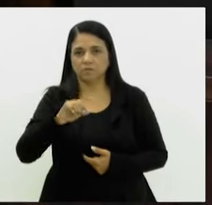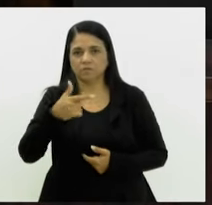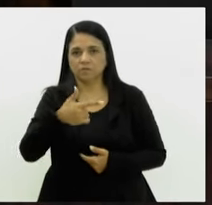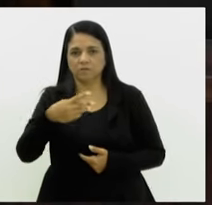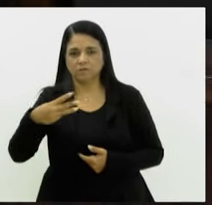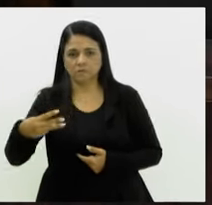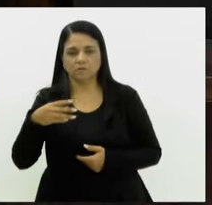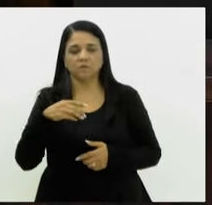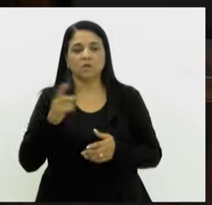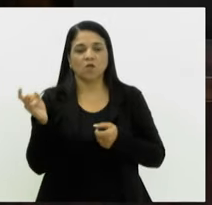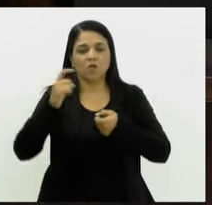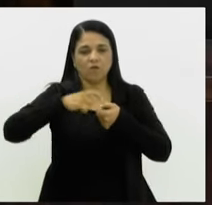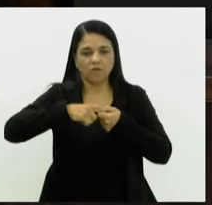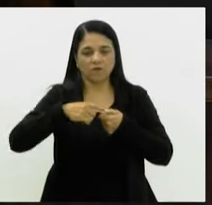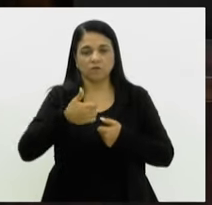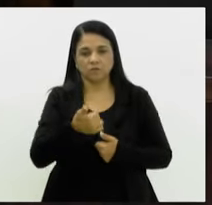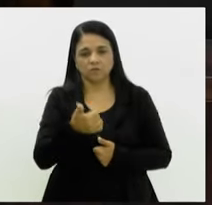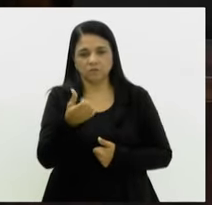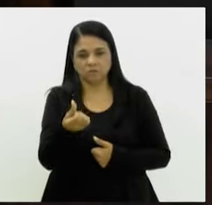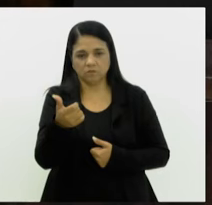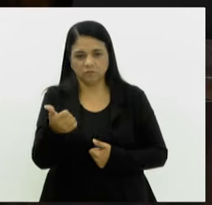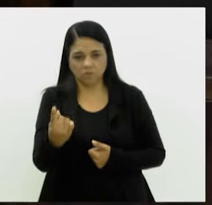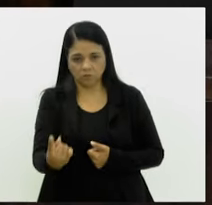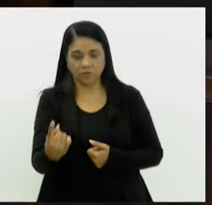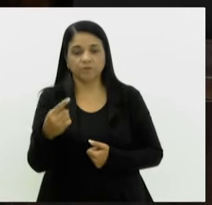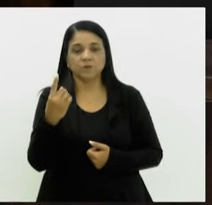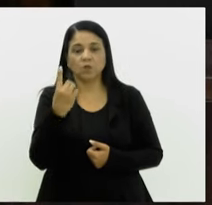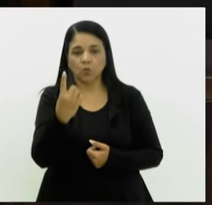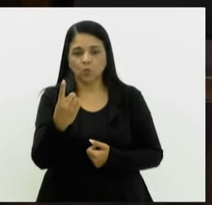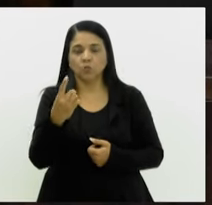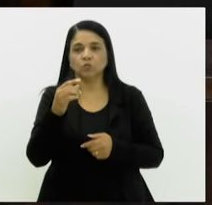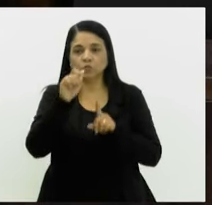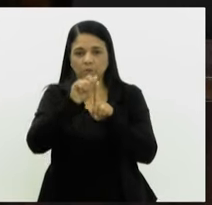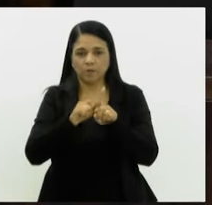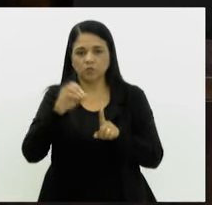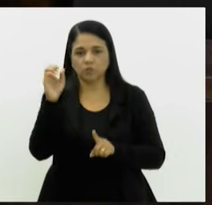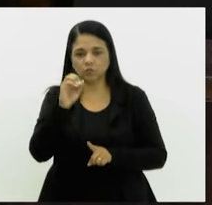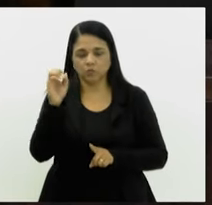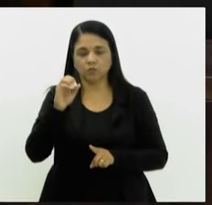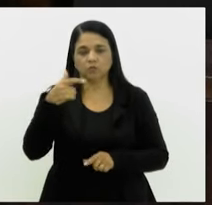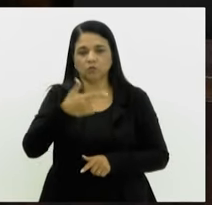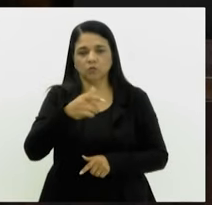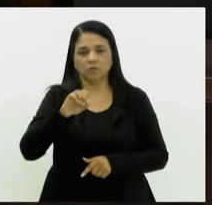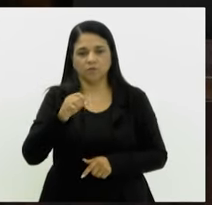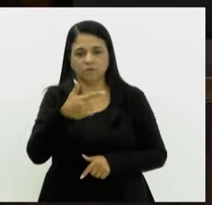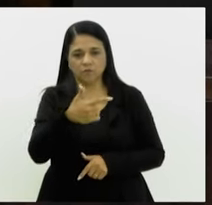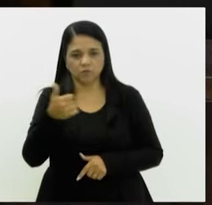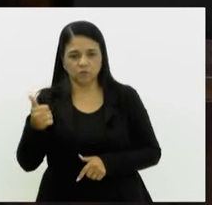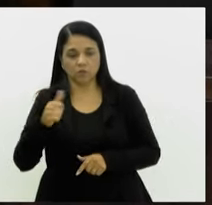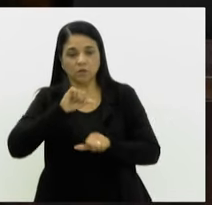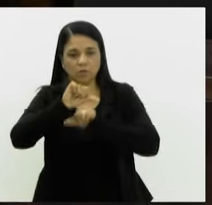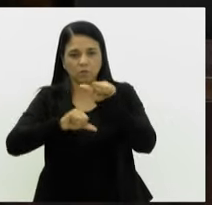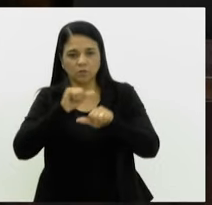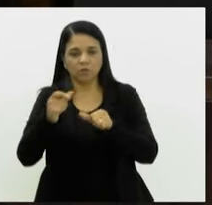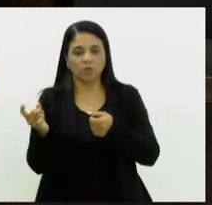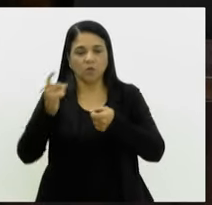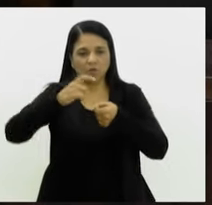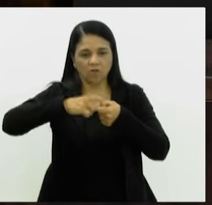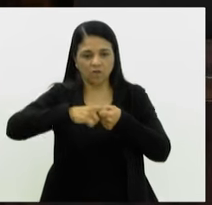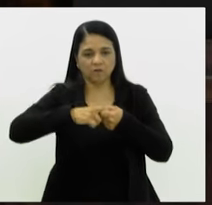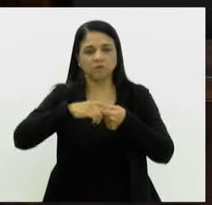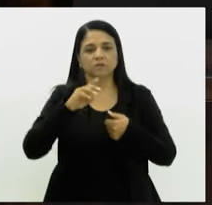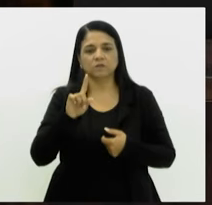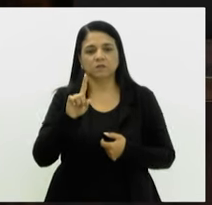de número 161, de 1º de outubro de 2021, que alteram o convênio de